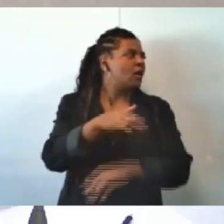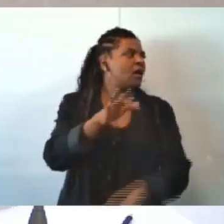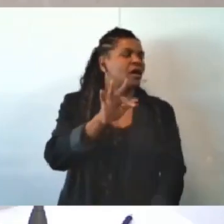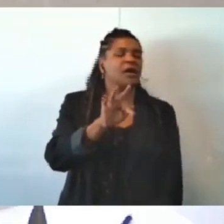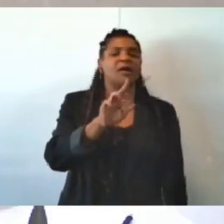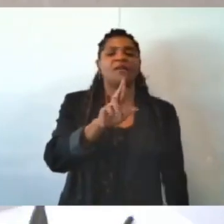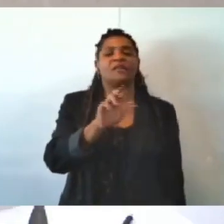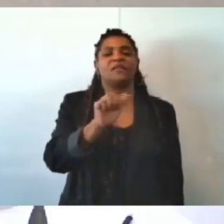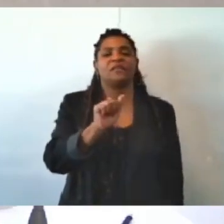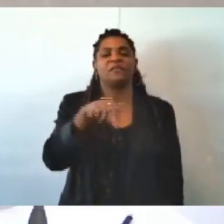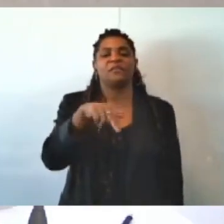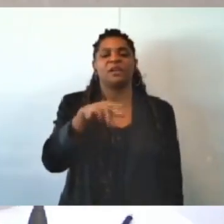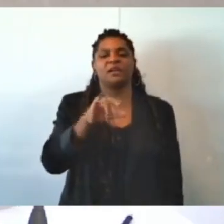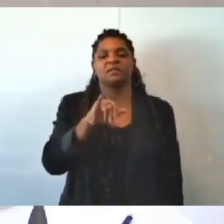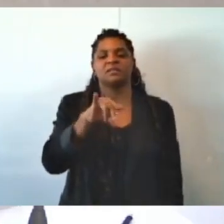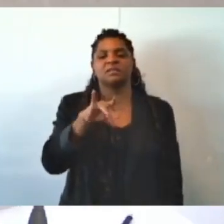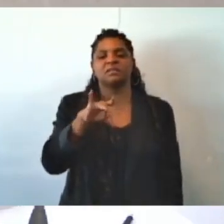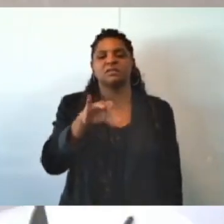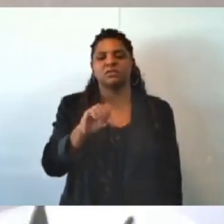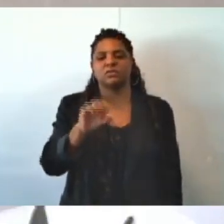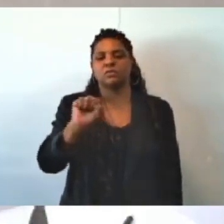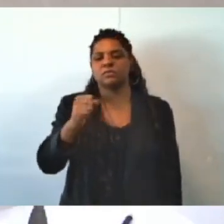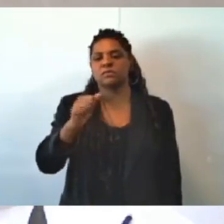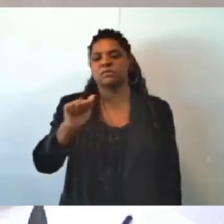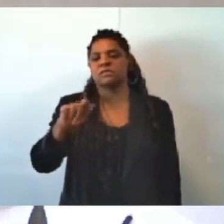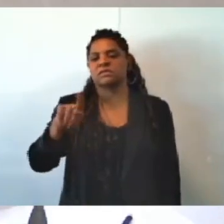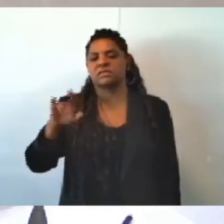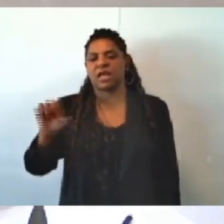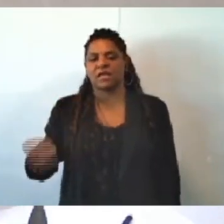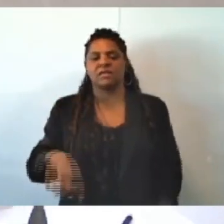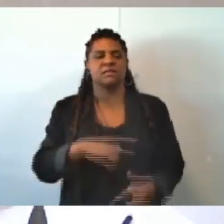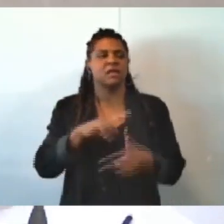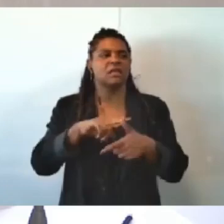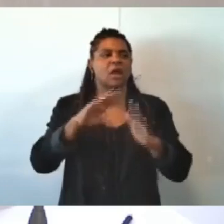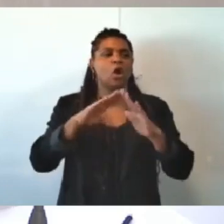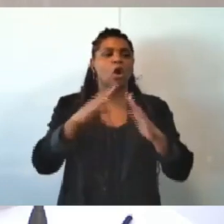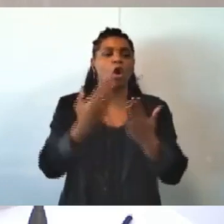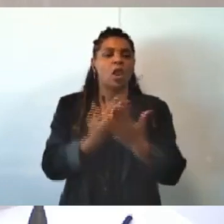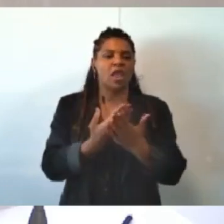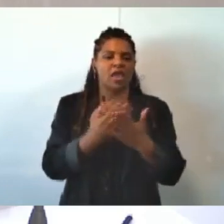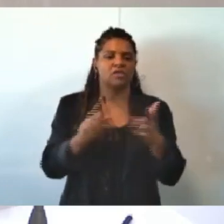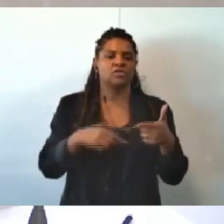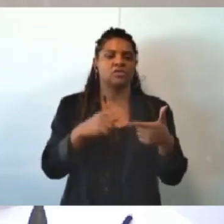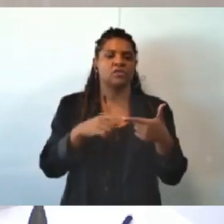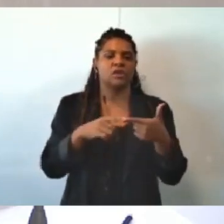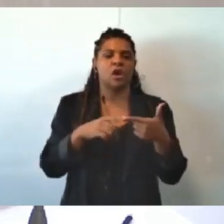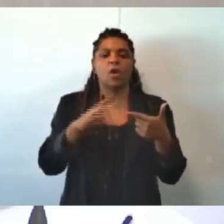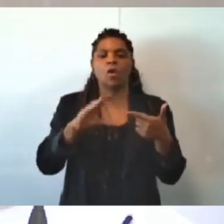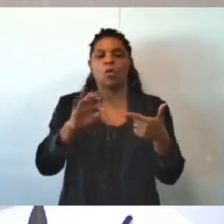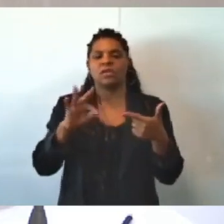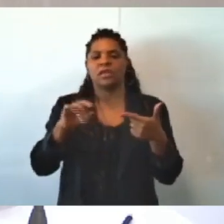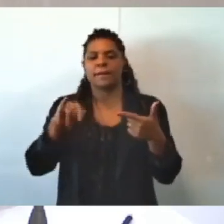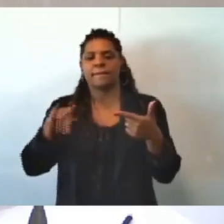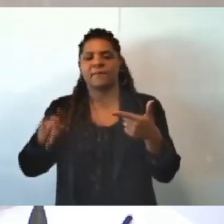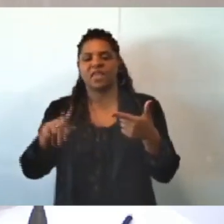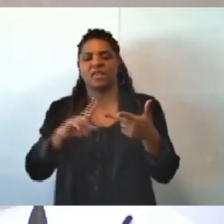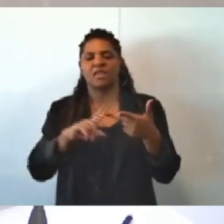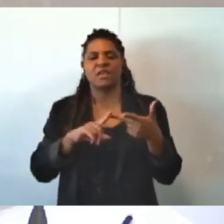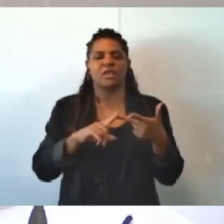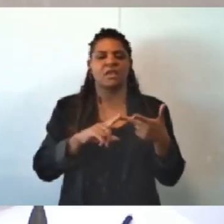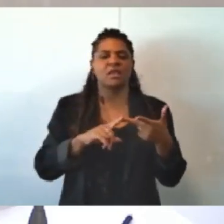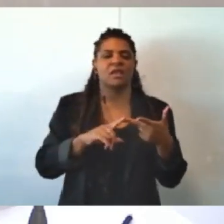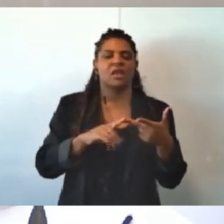das Dores, Cotemig, Faculdade Estácio de Sá, Fundação Dom Bosco, que é para pessoas com deficiência,